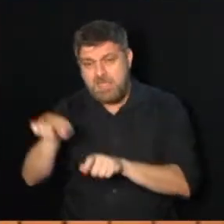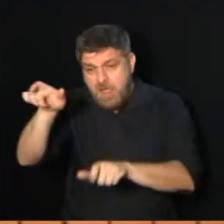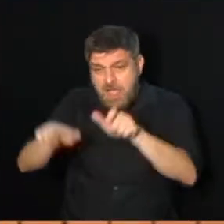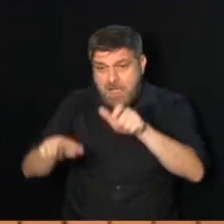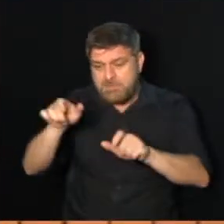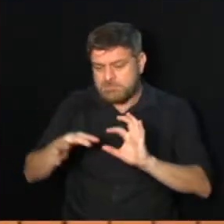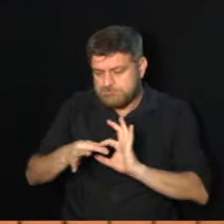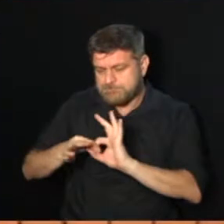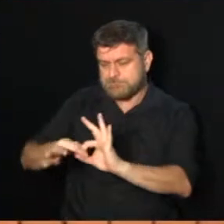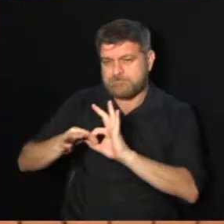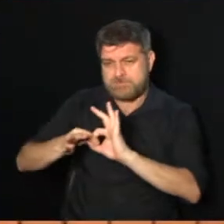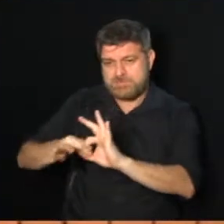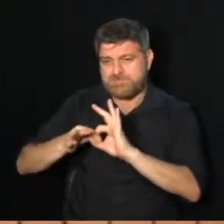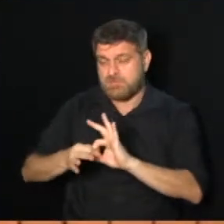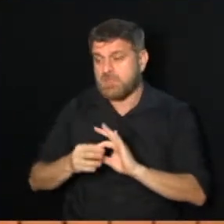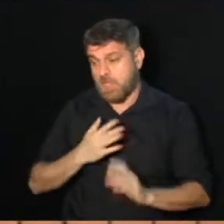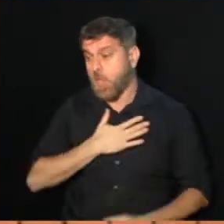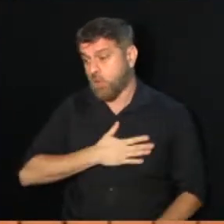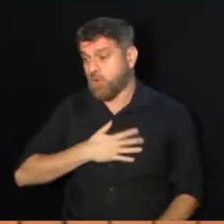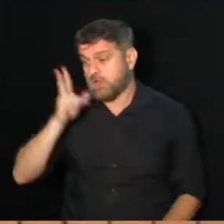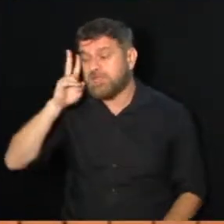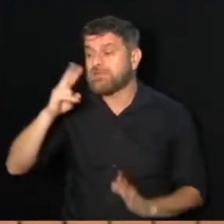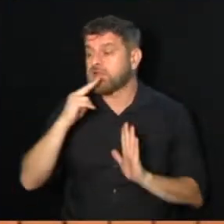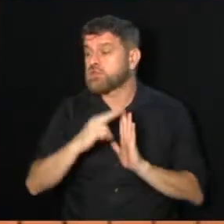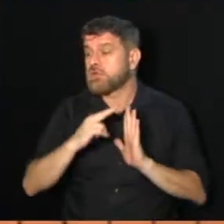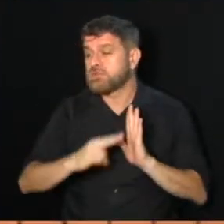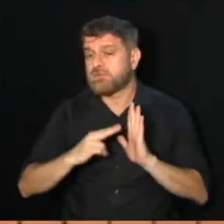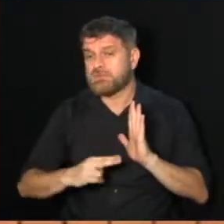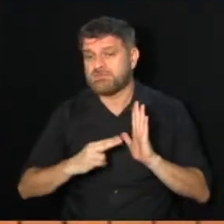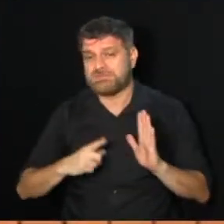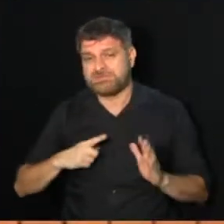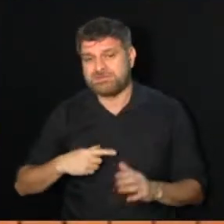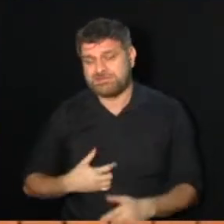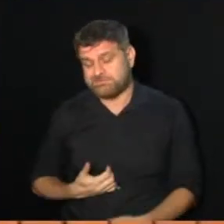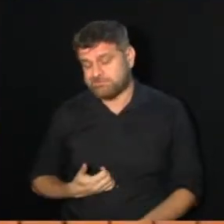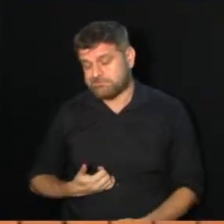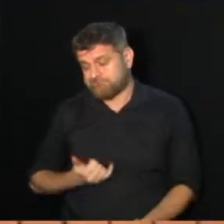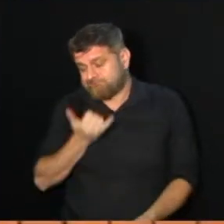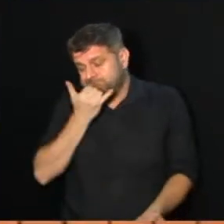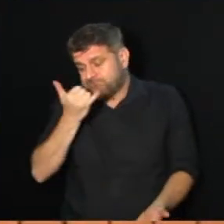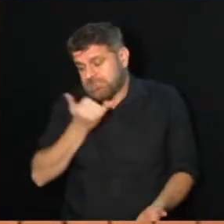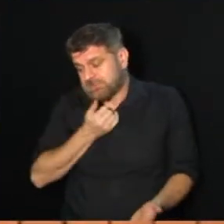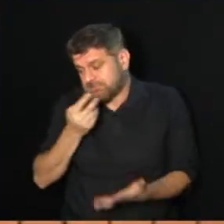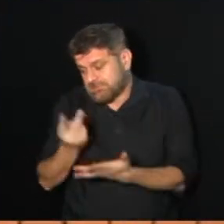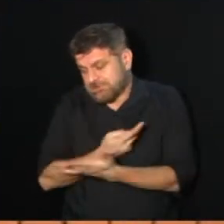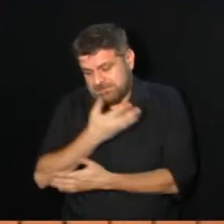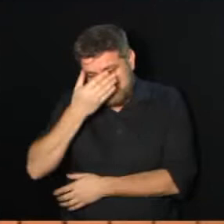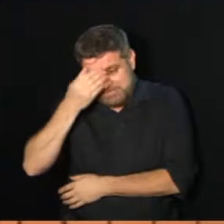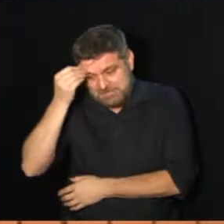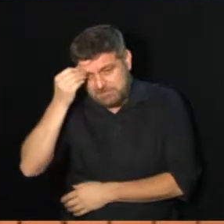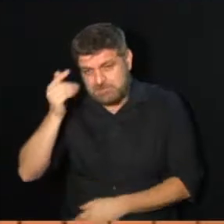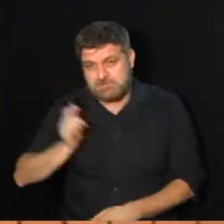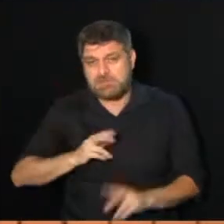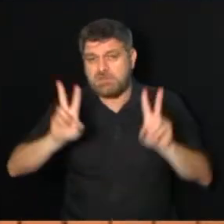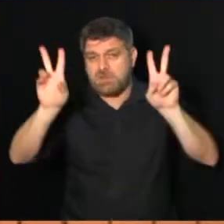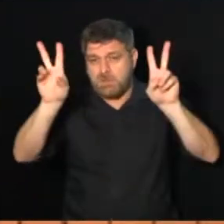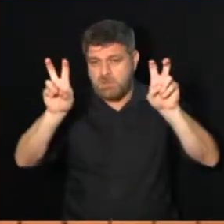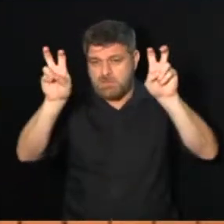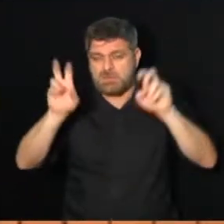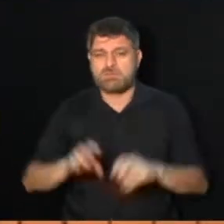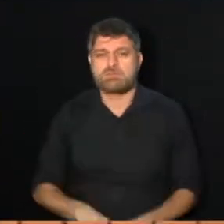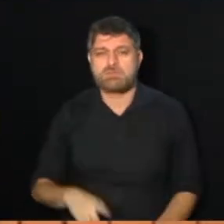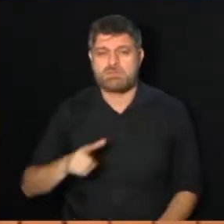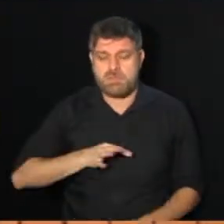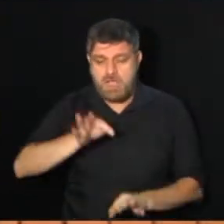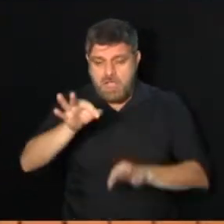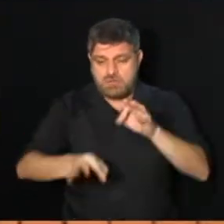participam e normalmente cometo falhas nesse sentido. Aliás, abrindo um parênteses para isso, a